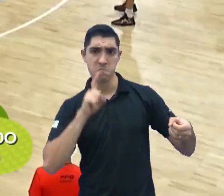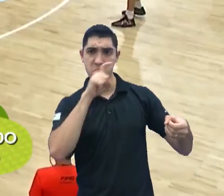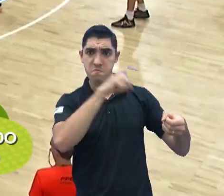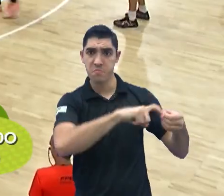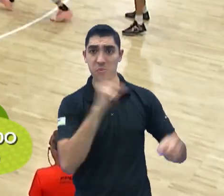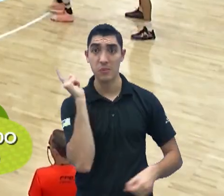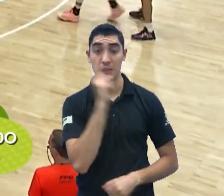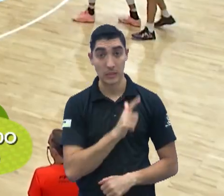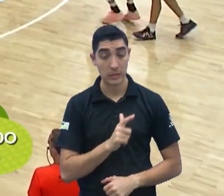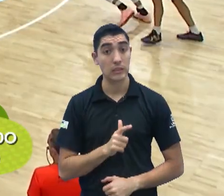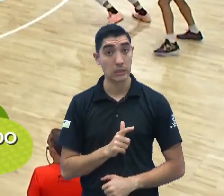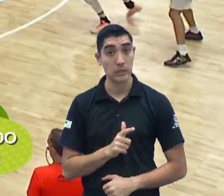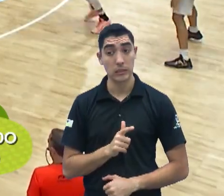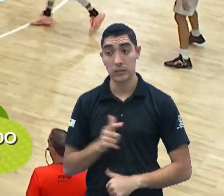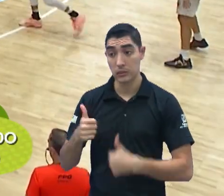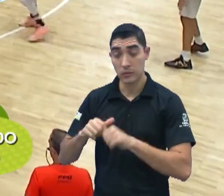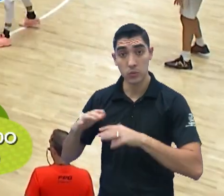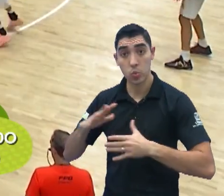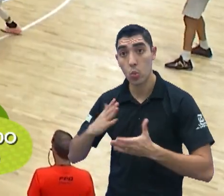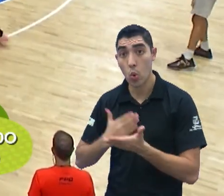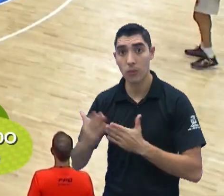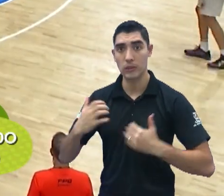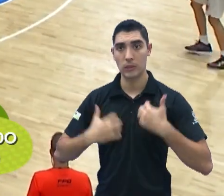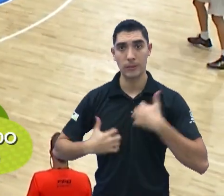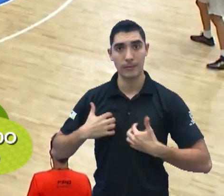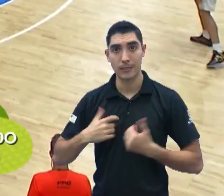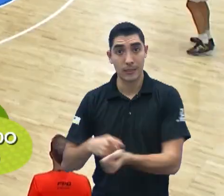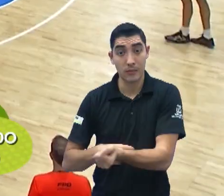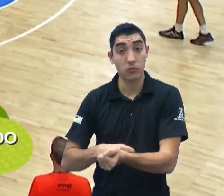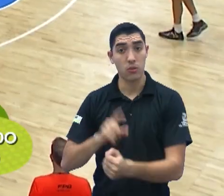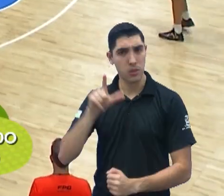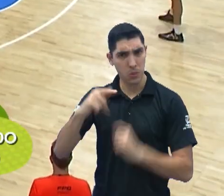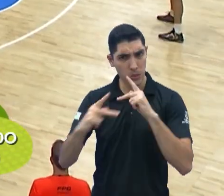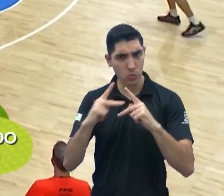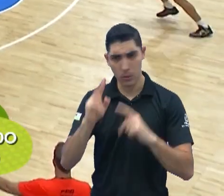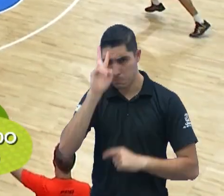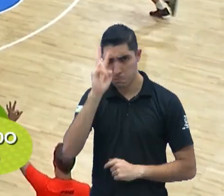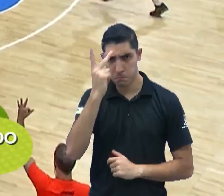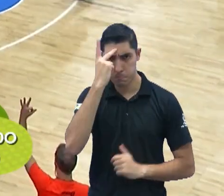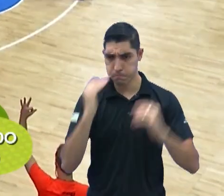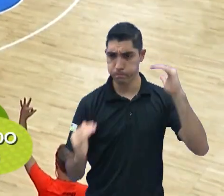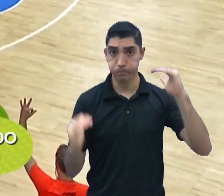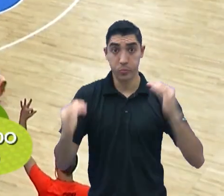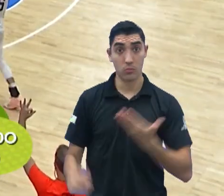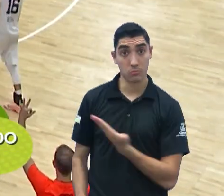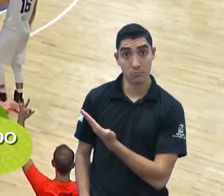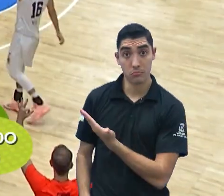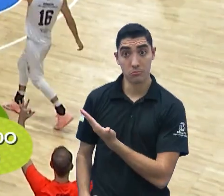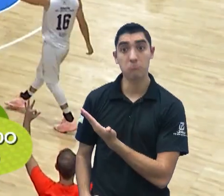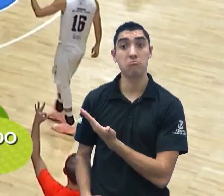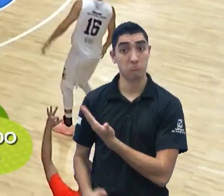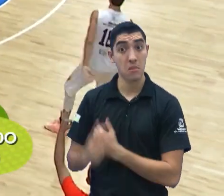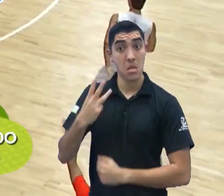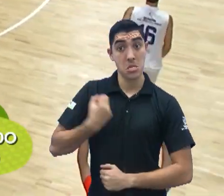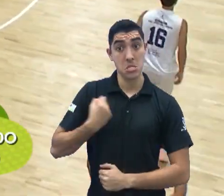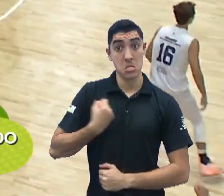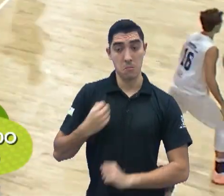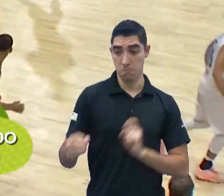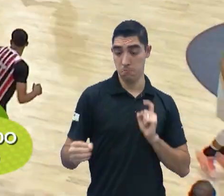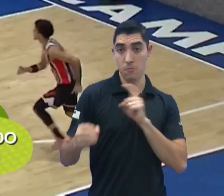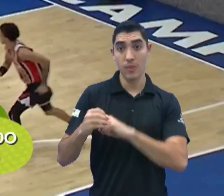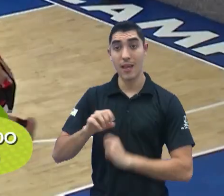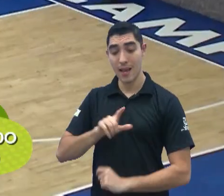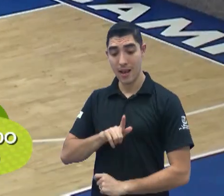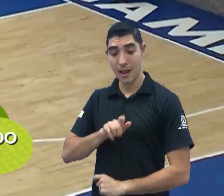Lineu. A resposta joseense veio na sequência na mesma moeda com Gabriel. O camisa 16 era quem mais queria